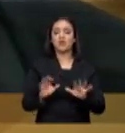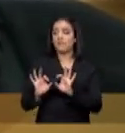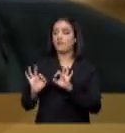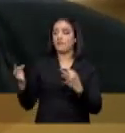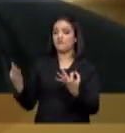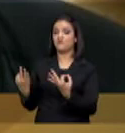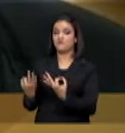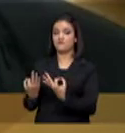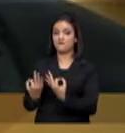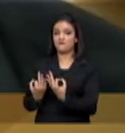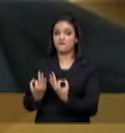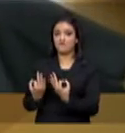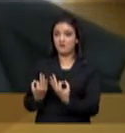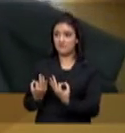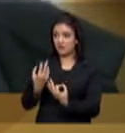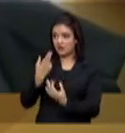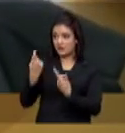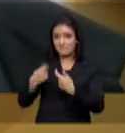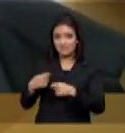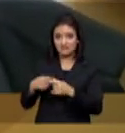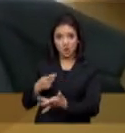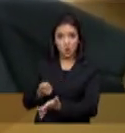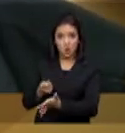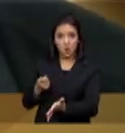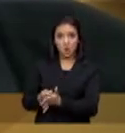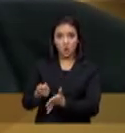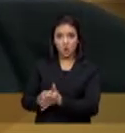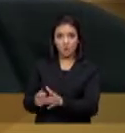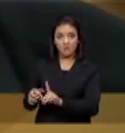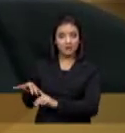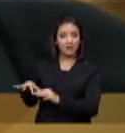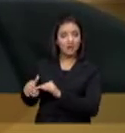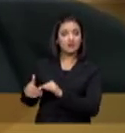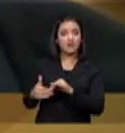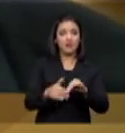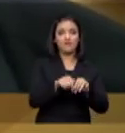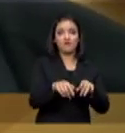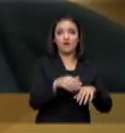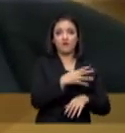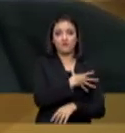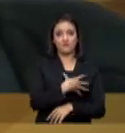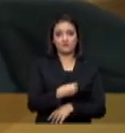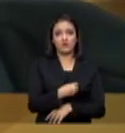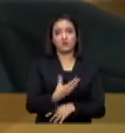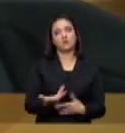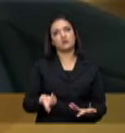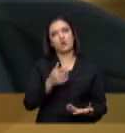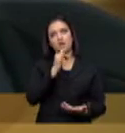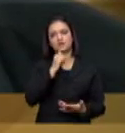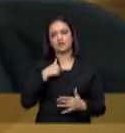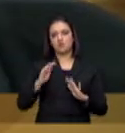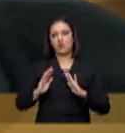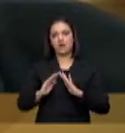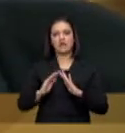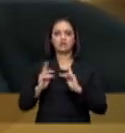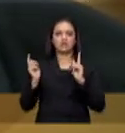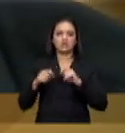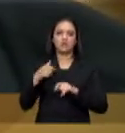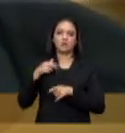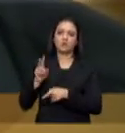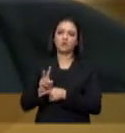famílias devem levar seus filhos. Eu posso proteger meu filho em casa da publicidade,